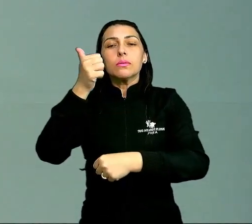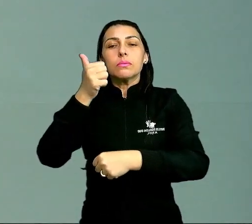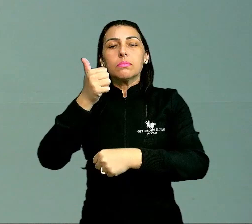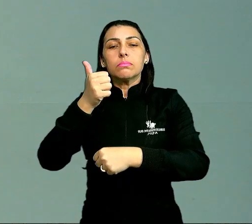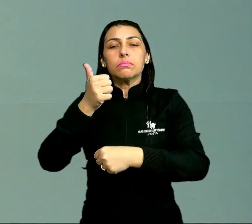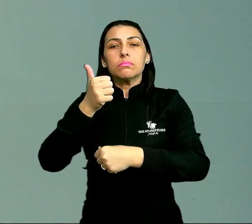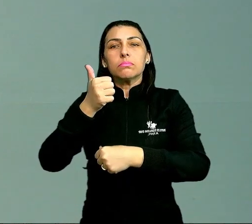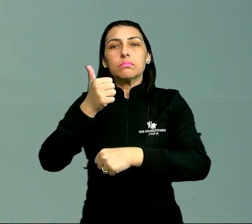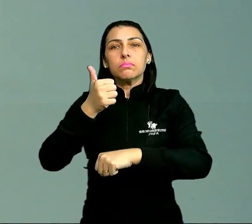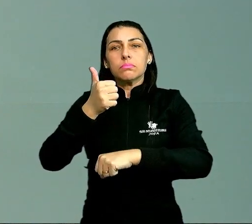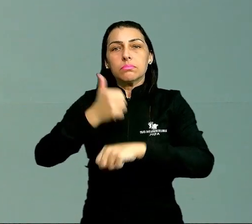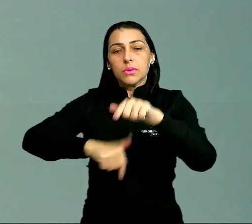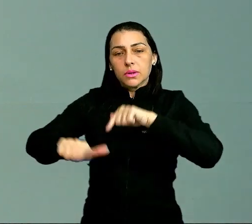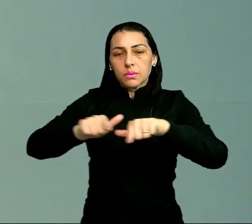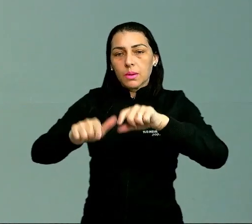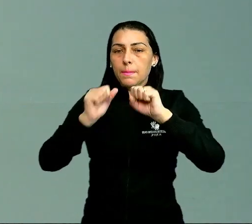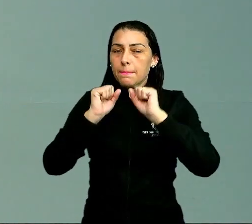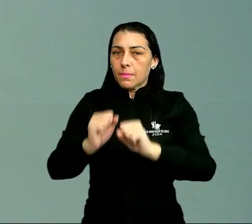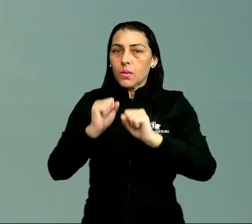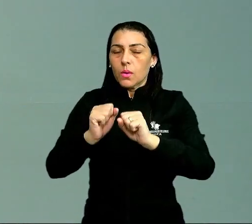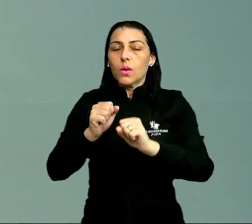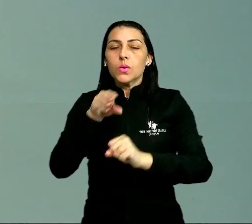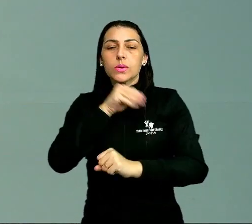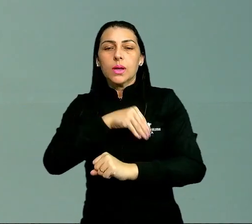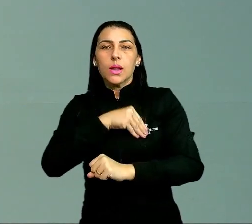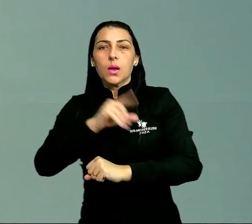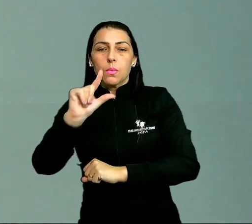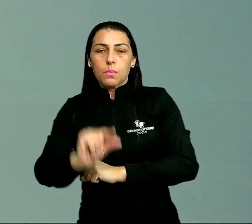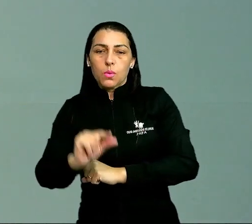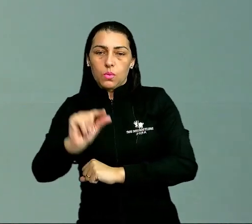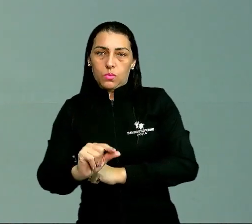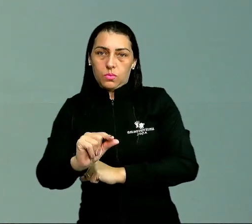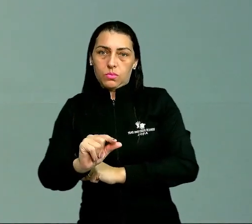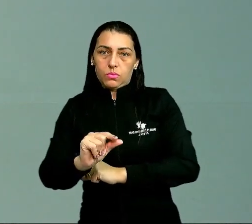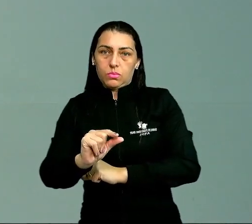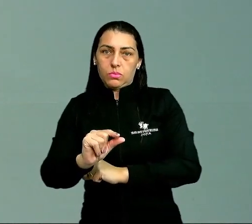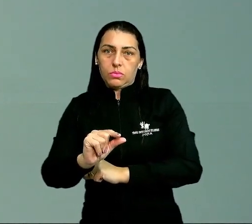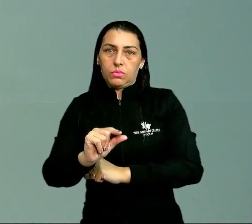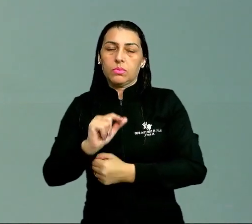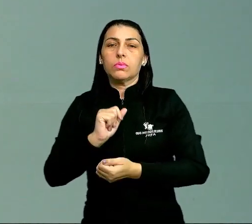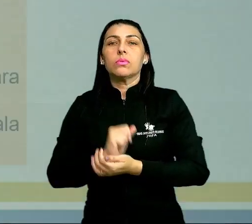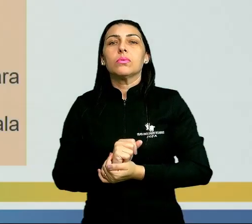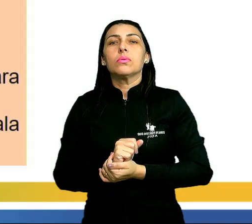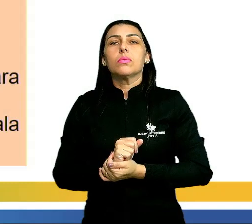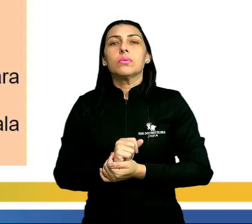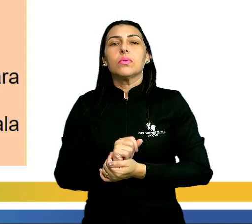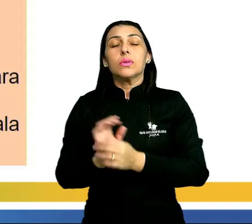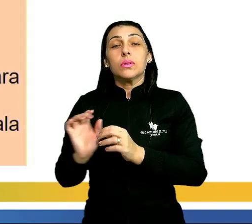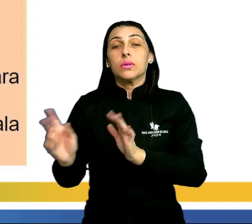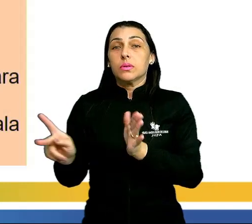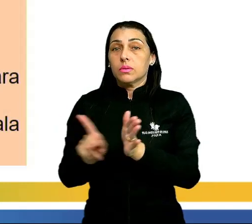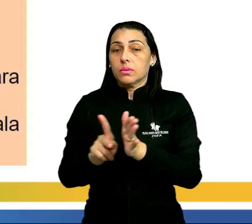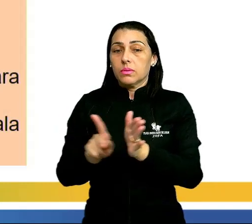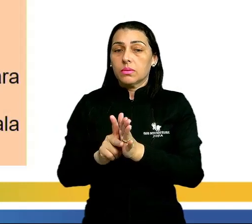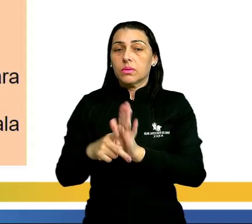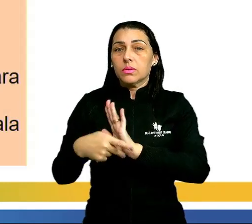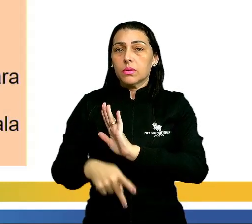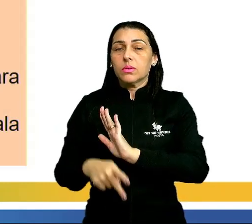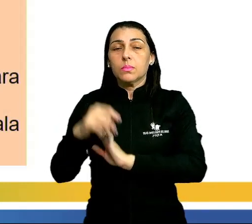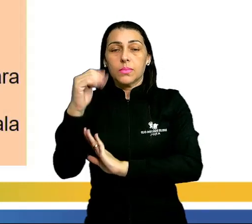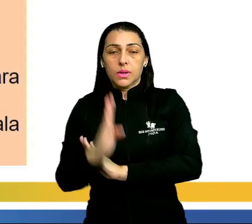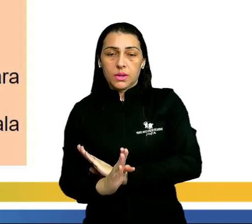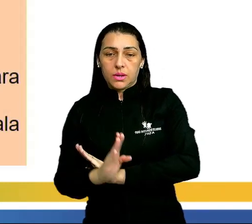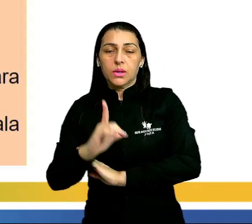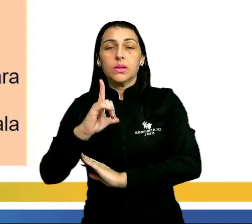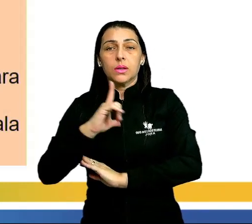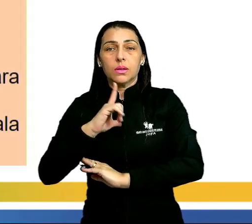e esse contrato recente pode ser com salário menor. Isso não é muito raro acontecer, em especial aqui no Brasil.